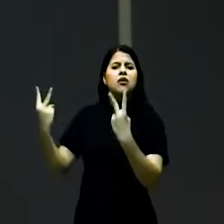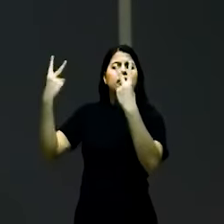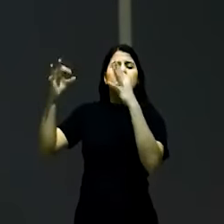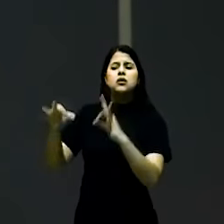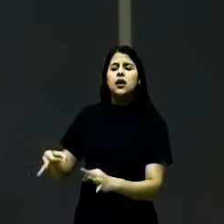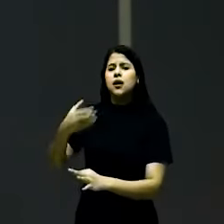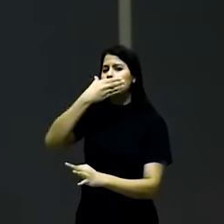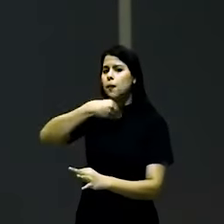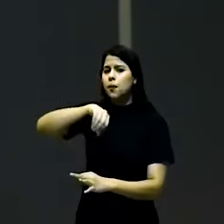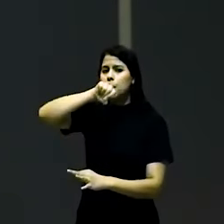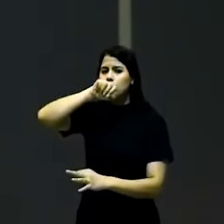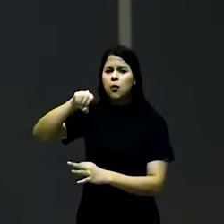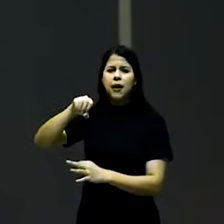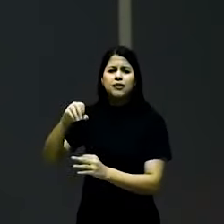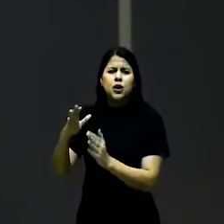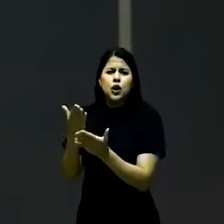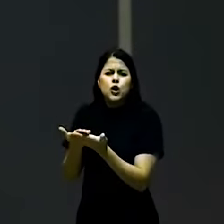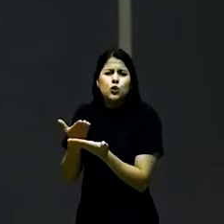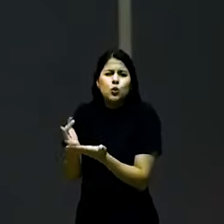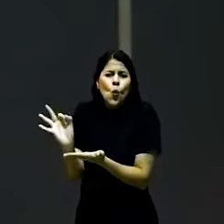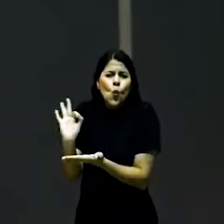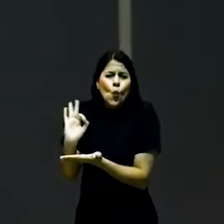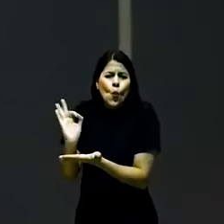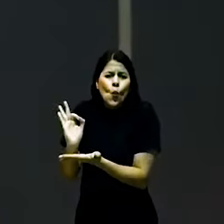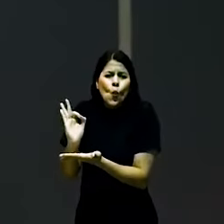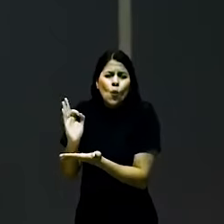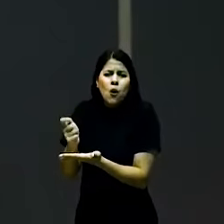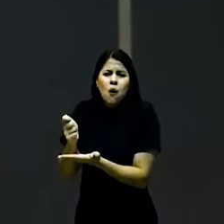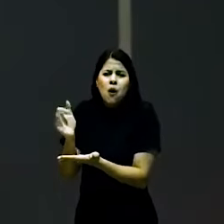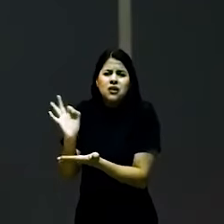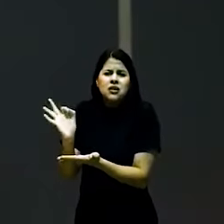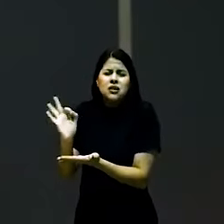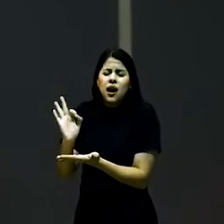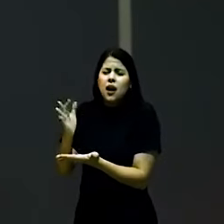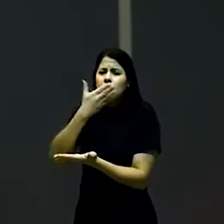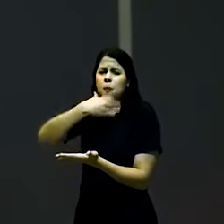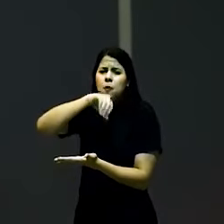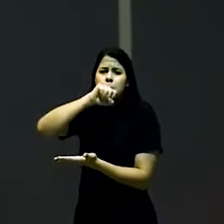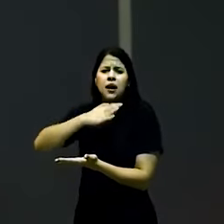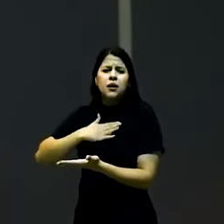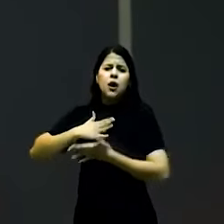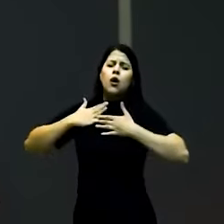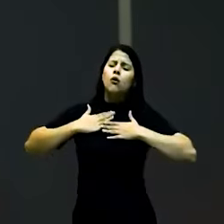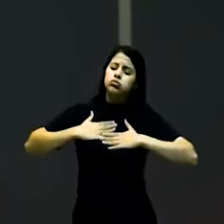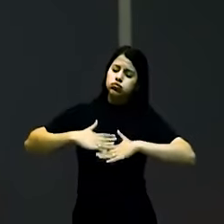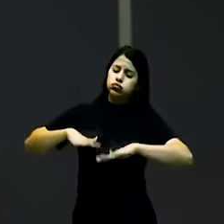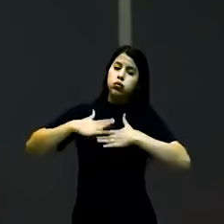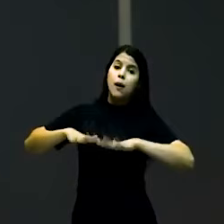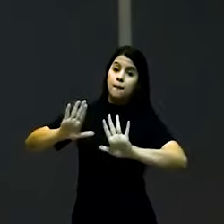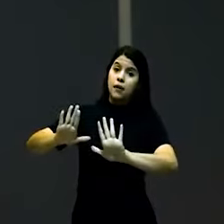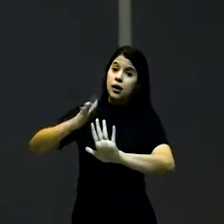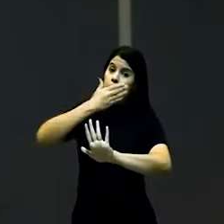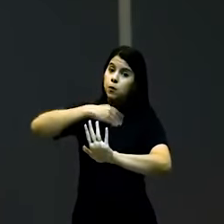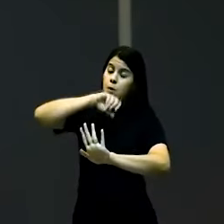mesmo tendo pouca escolaridade, mesmo sendo um homem muito calmo, meu pai sempre me ensinou: